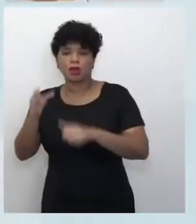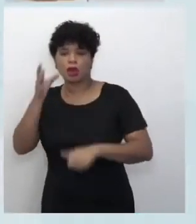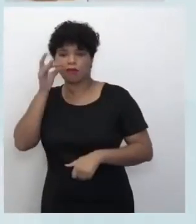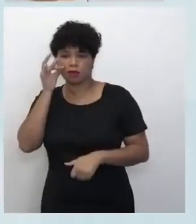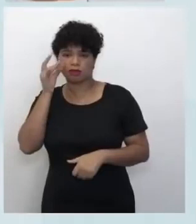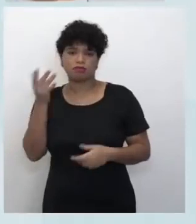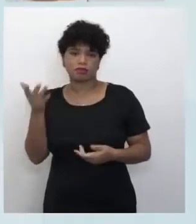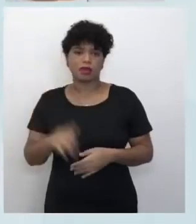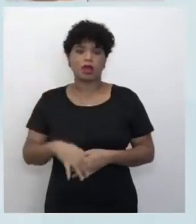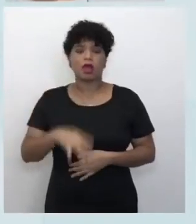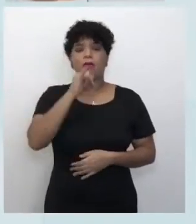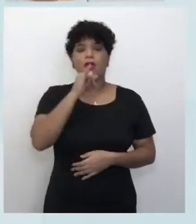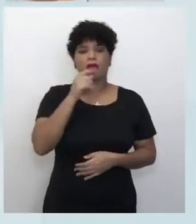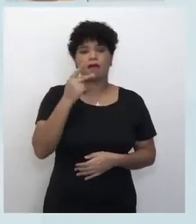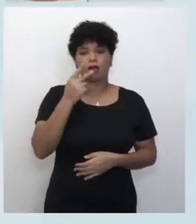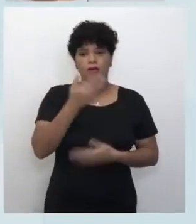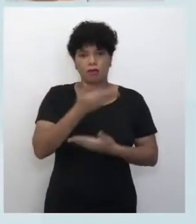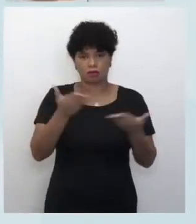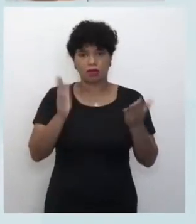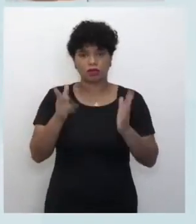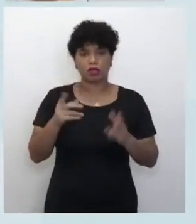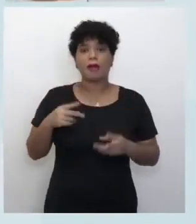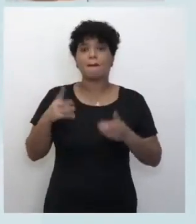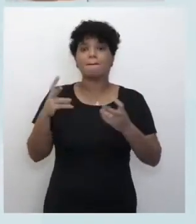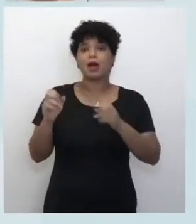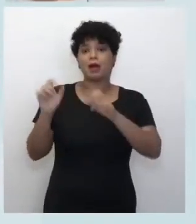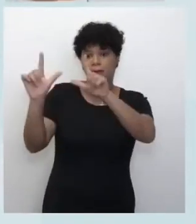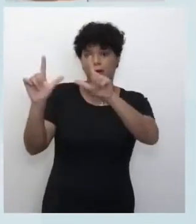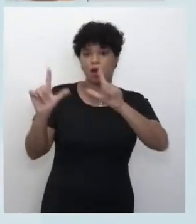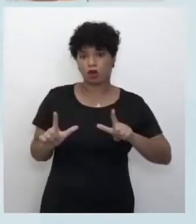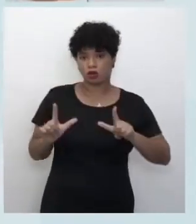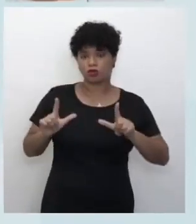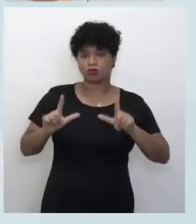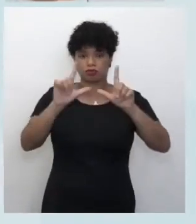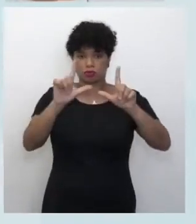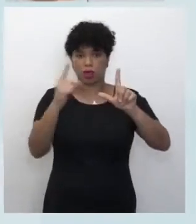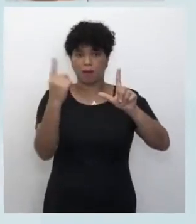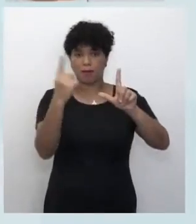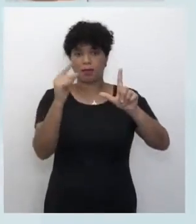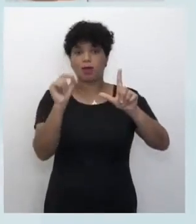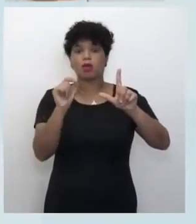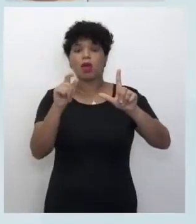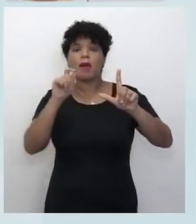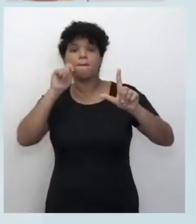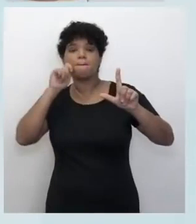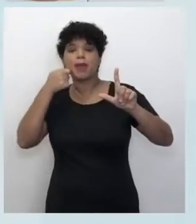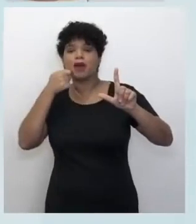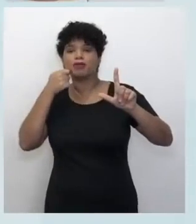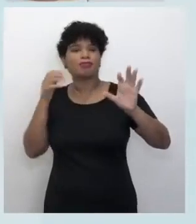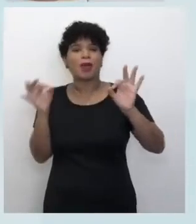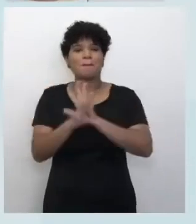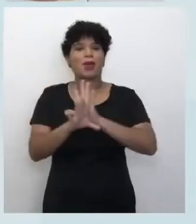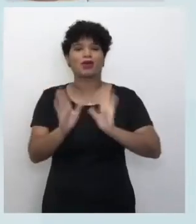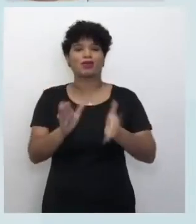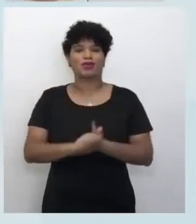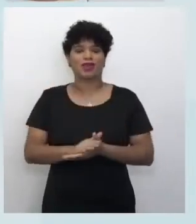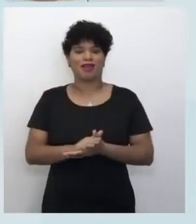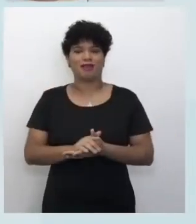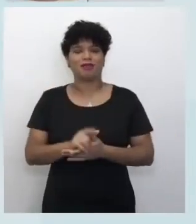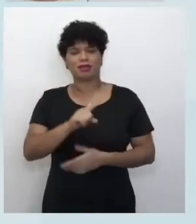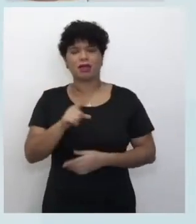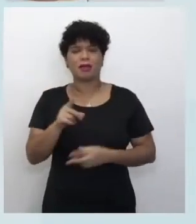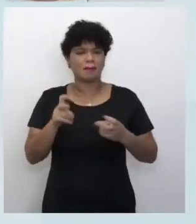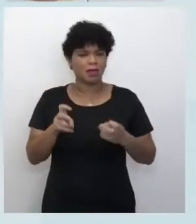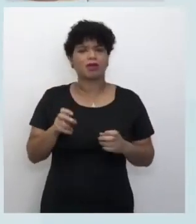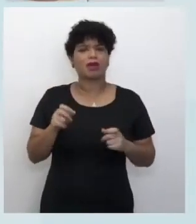dizer ou de mencionar, observe aí a imagem do pão, né? O pão já está pronto. O que acontece? O pão